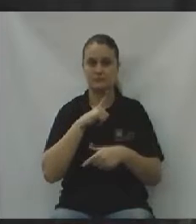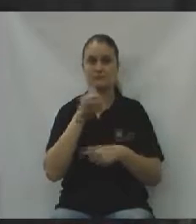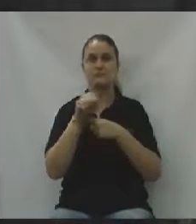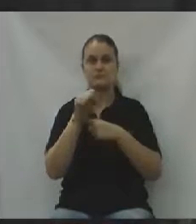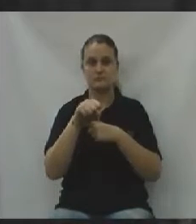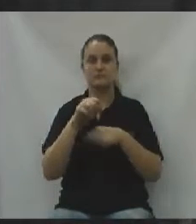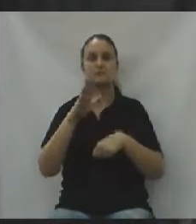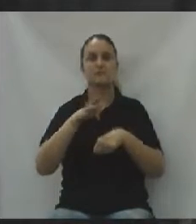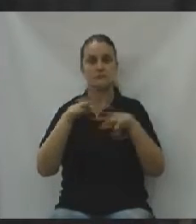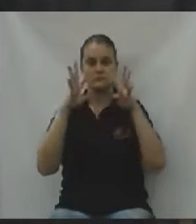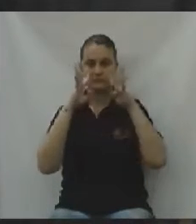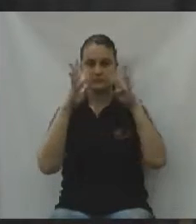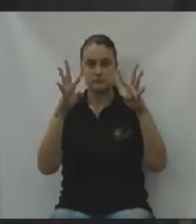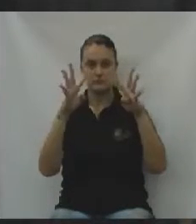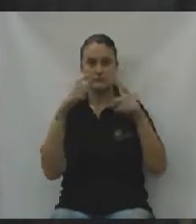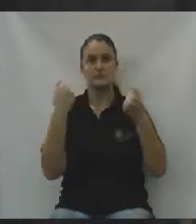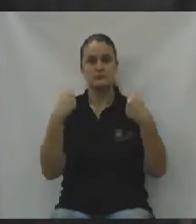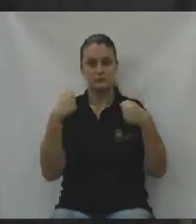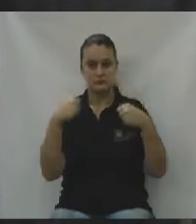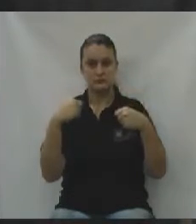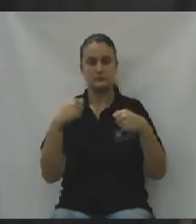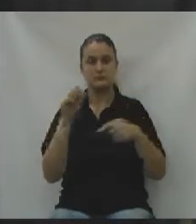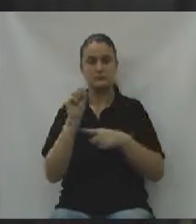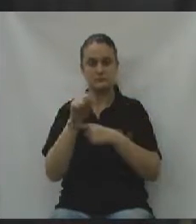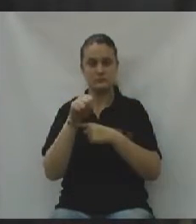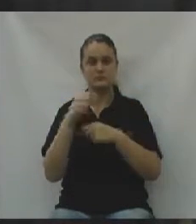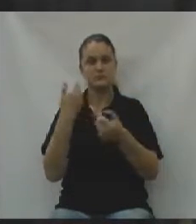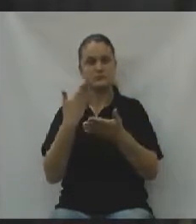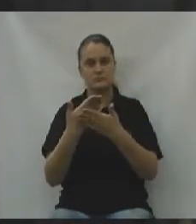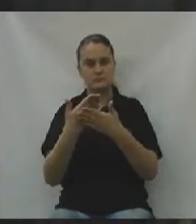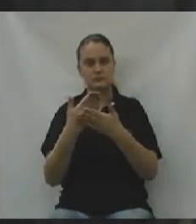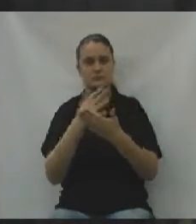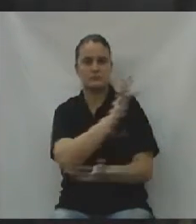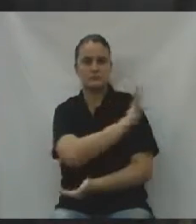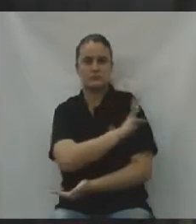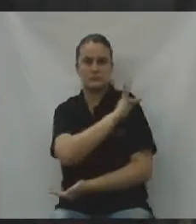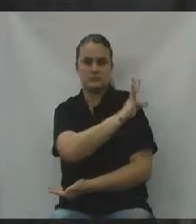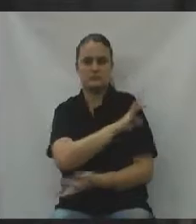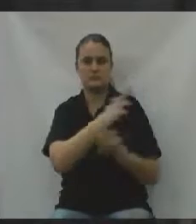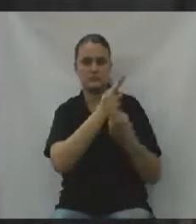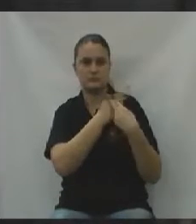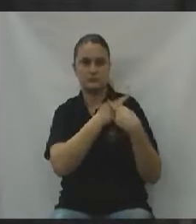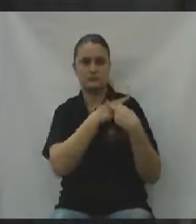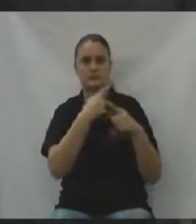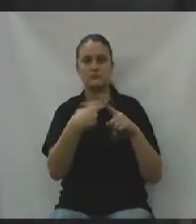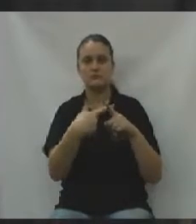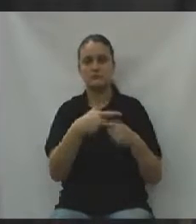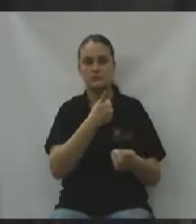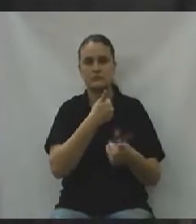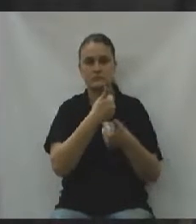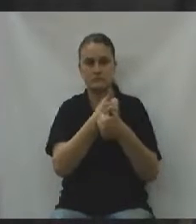de ser levado em consideração e precisa-se de um estudo técnico, porque a aproximação